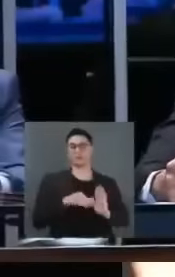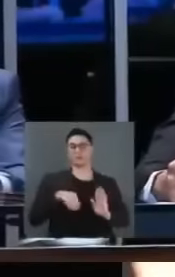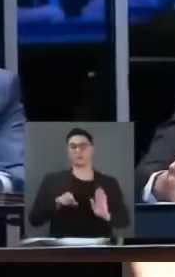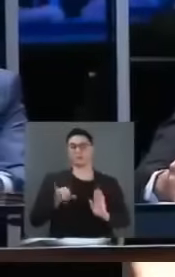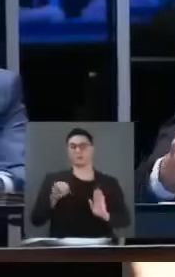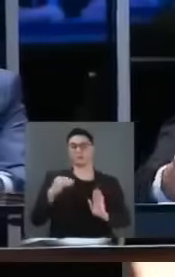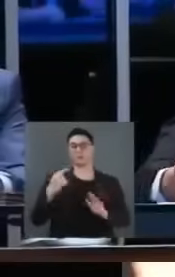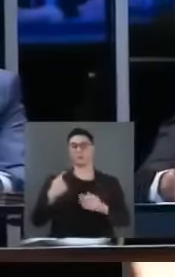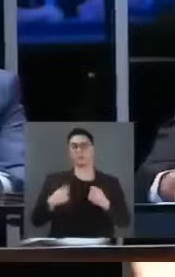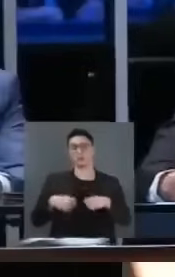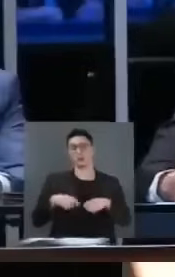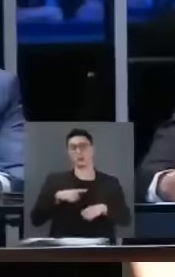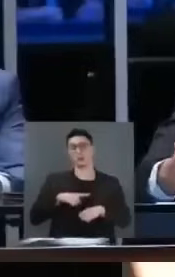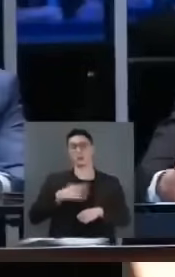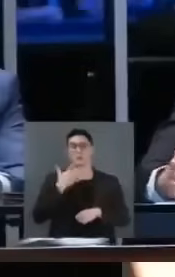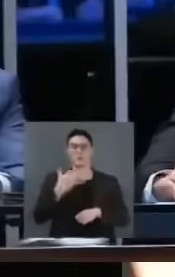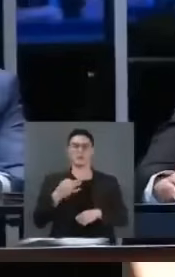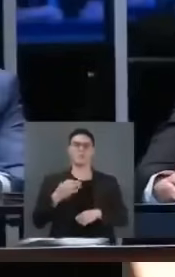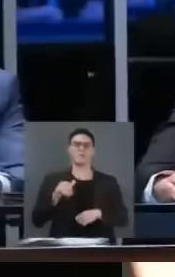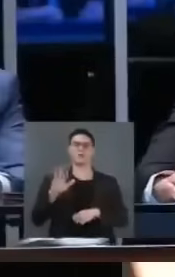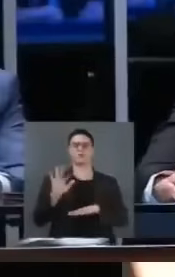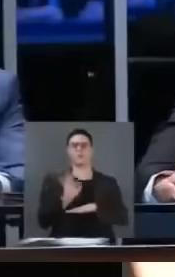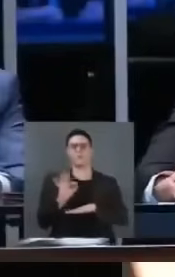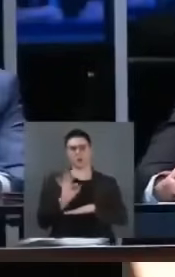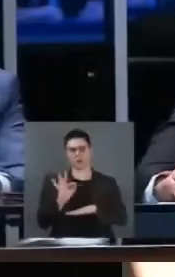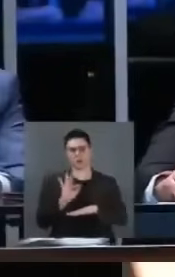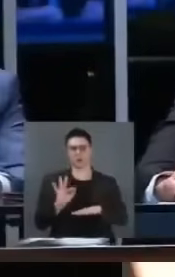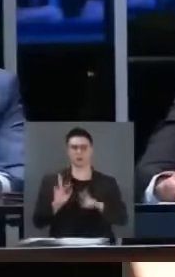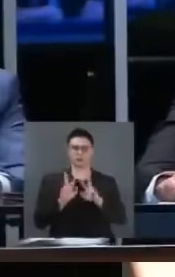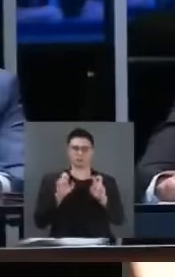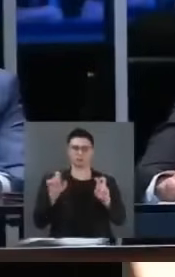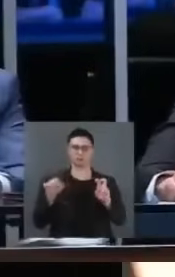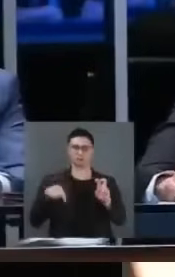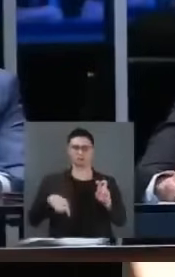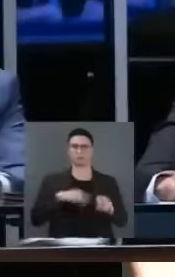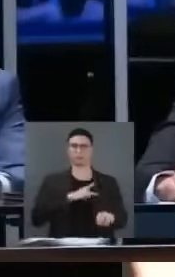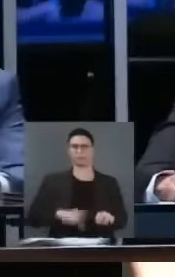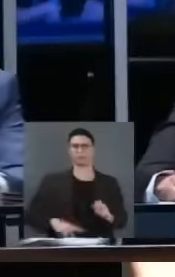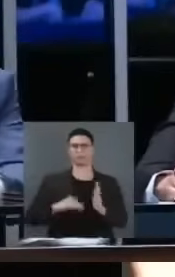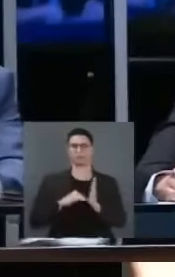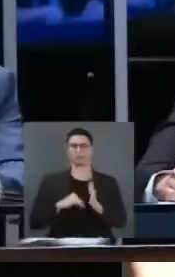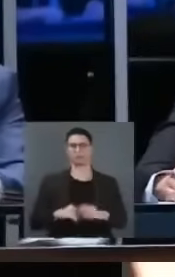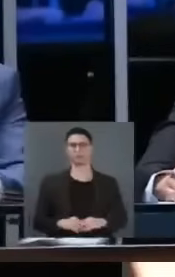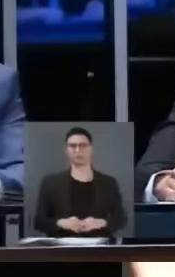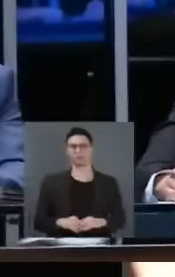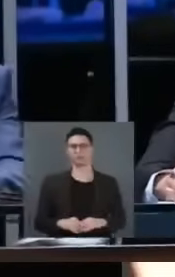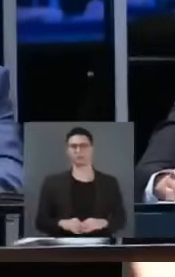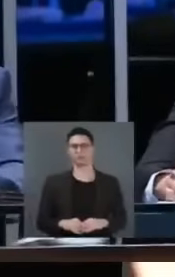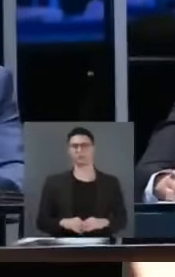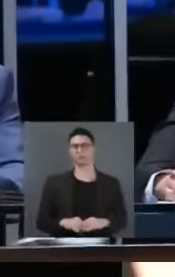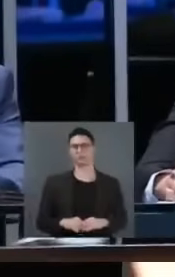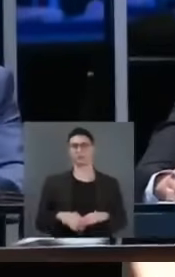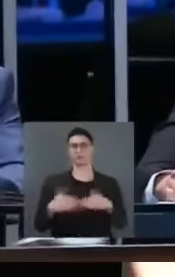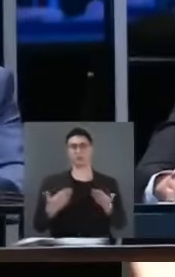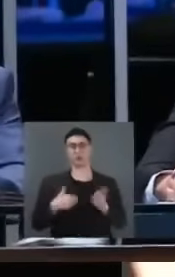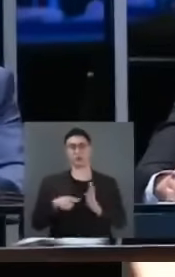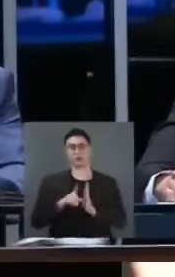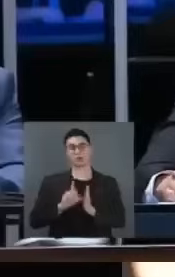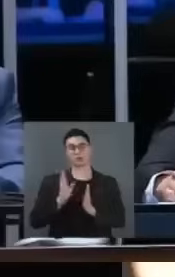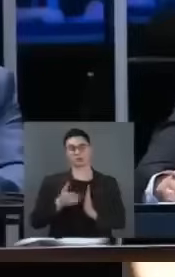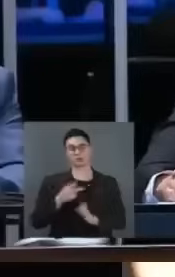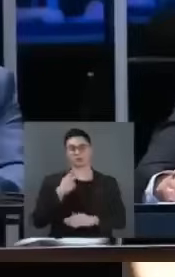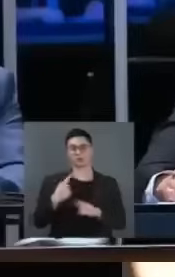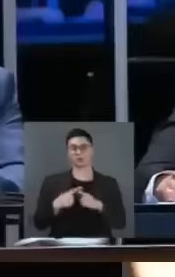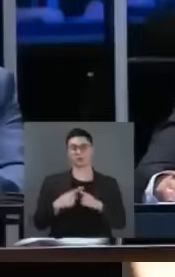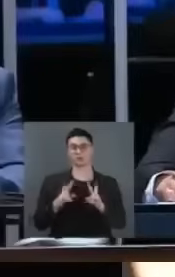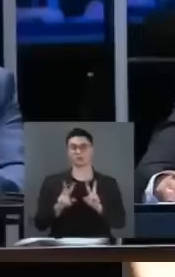poder ter uma opinião formal em relação a esse tema pela presidência do Senado Federal. Mas desde logo já me antecipei, dado o